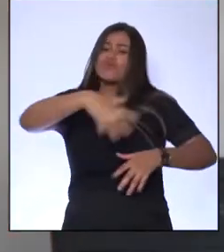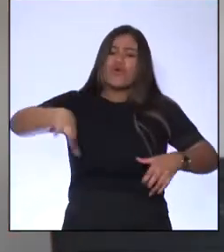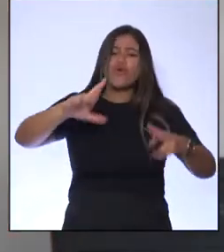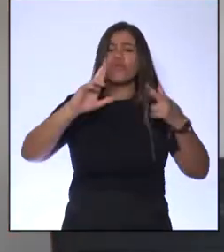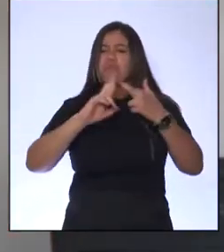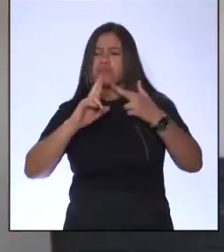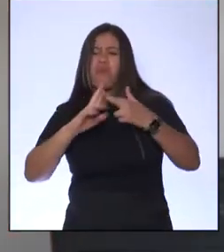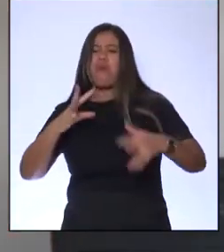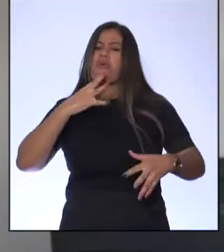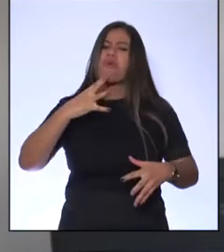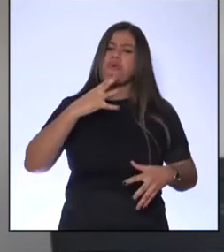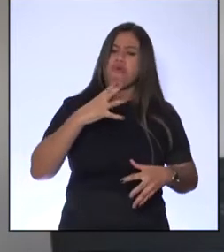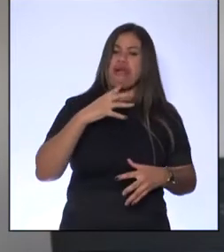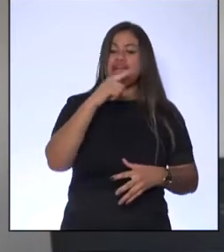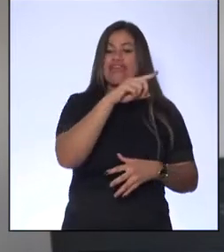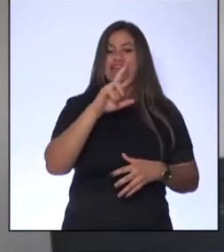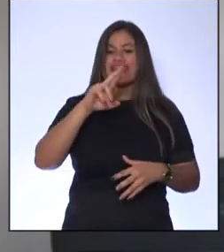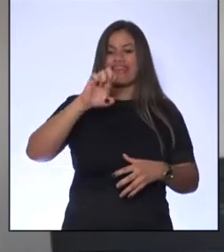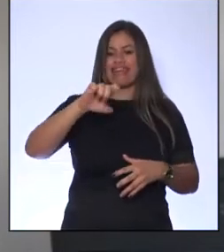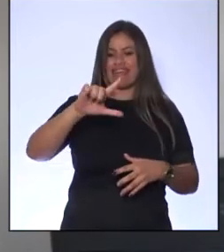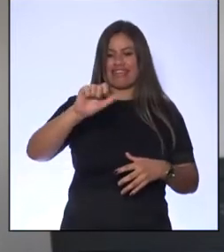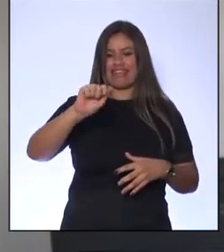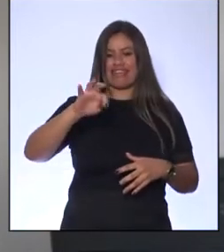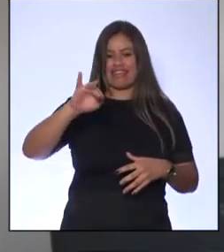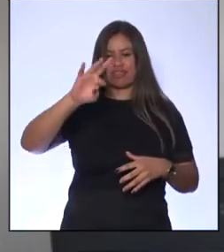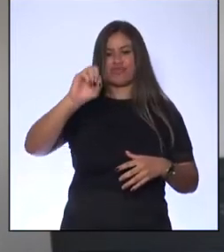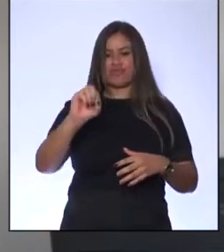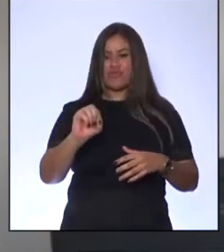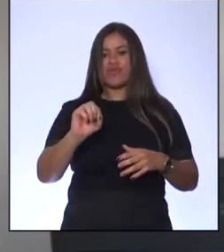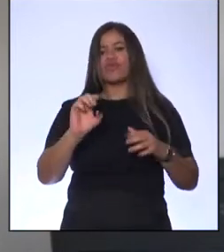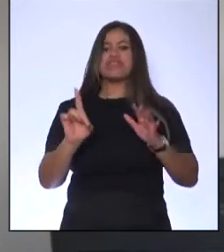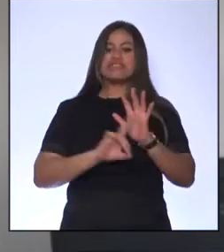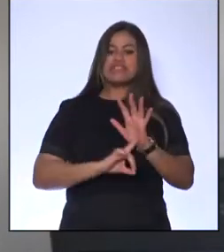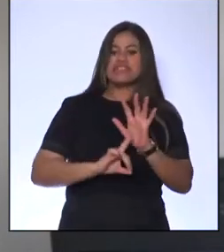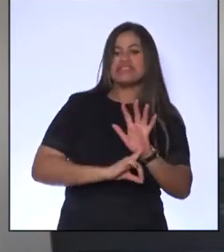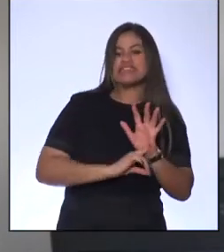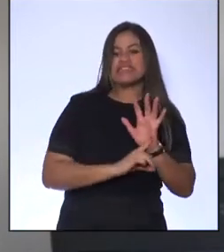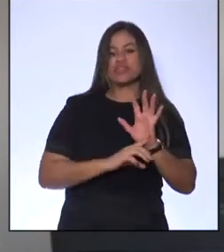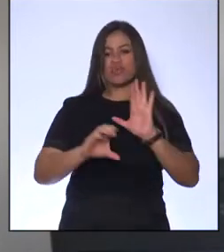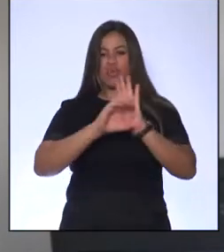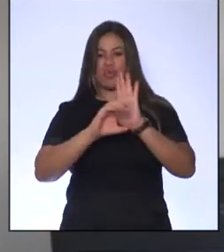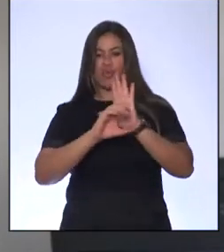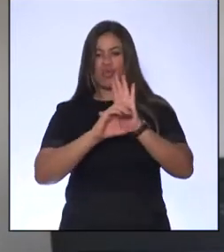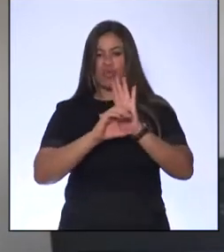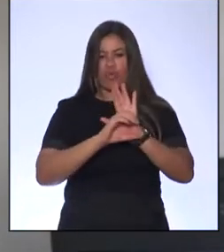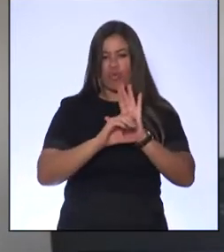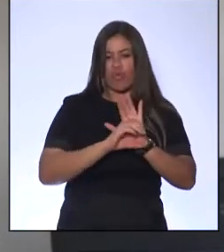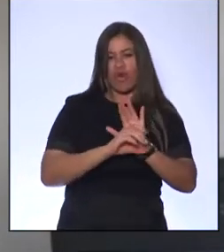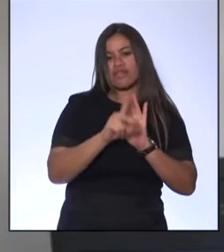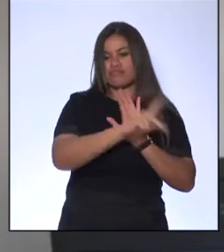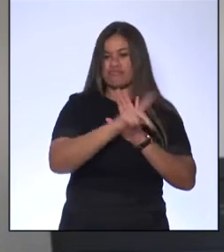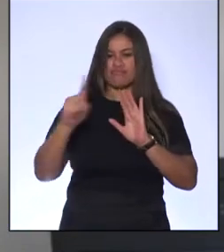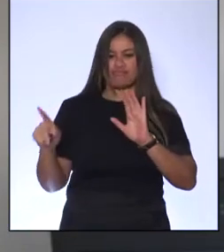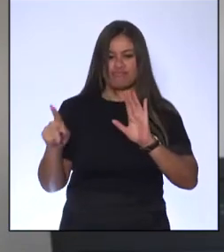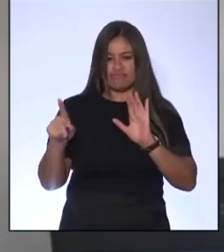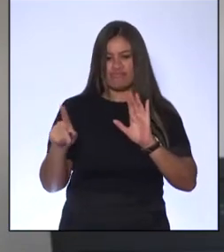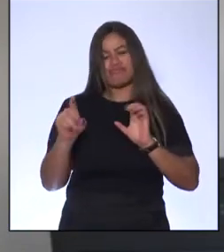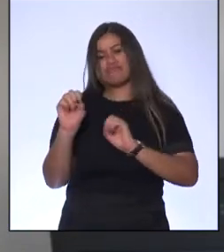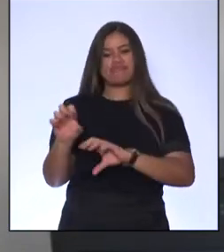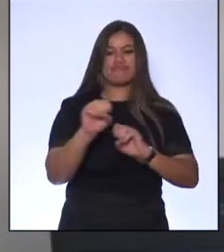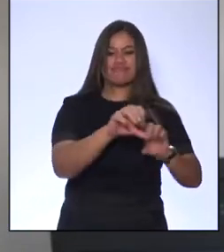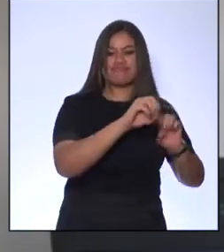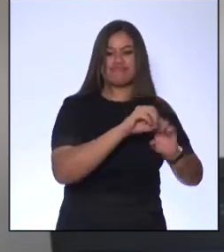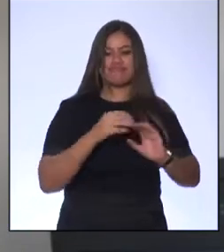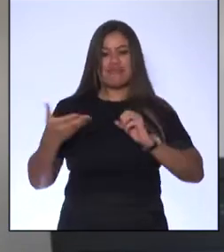como relator das diretrizes curriculares nacionais para a formação inicial de professores de educação